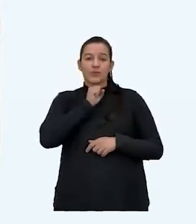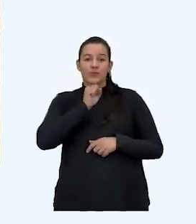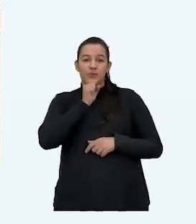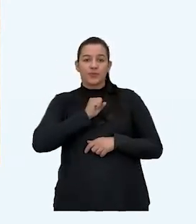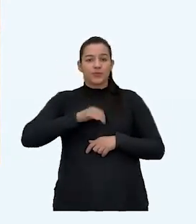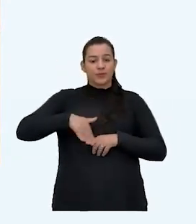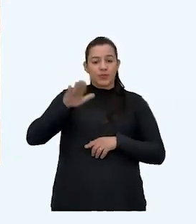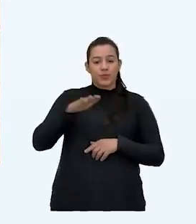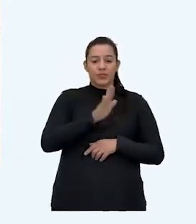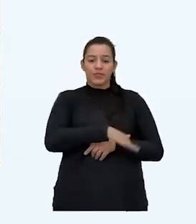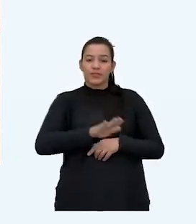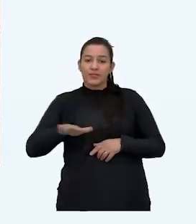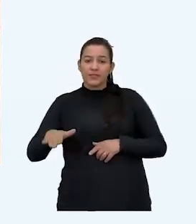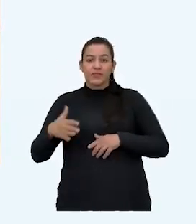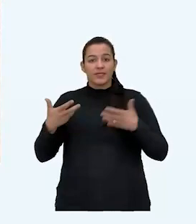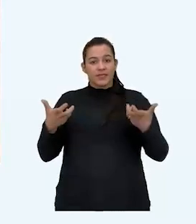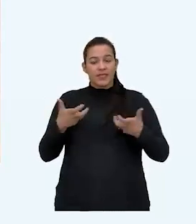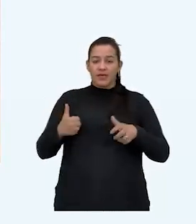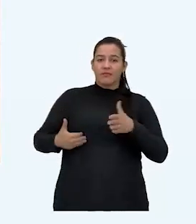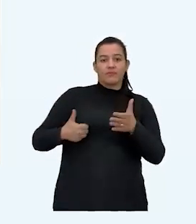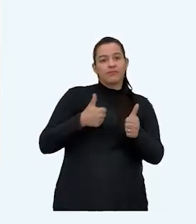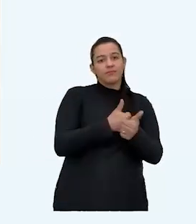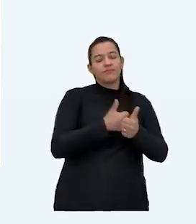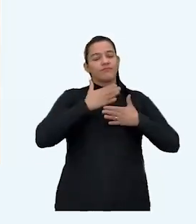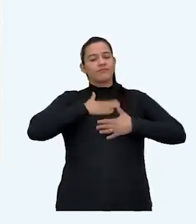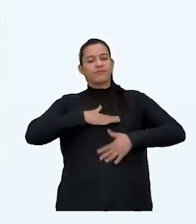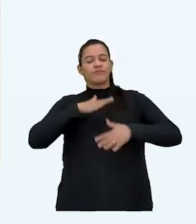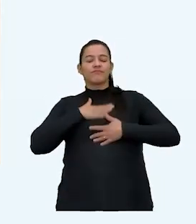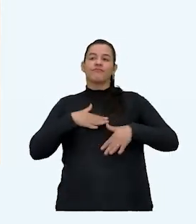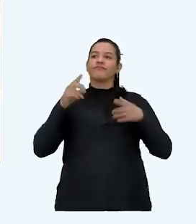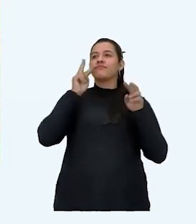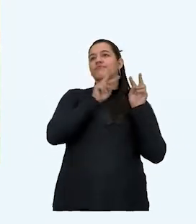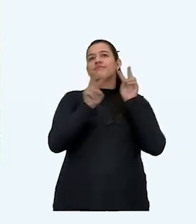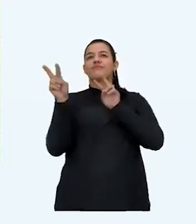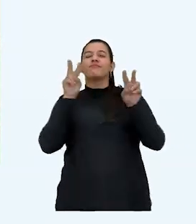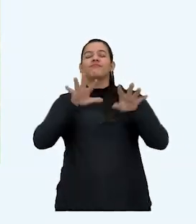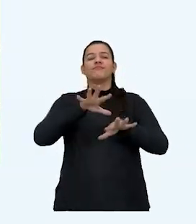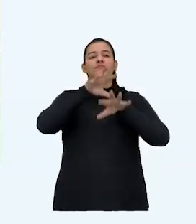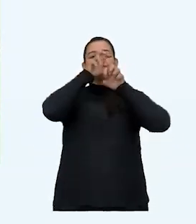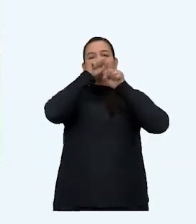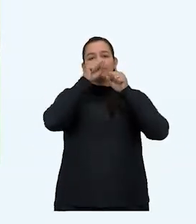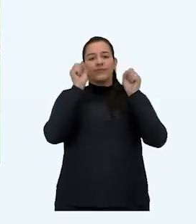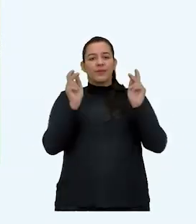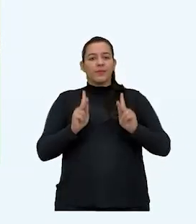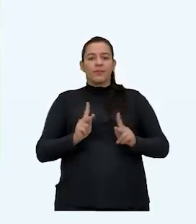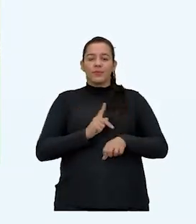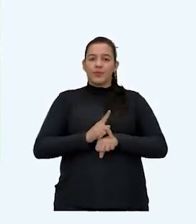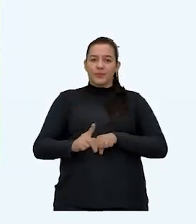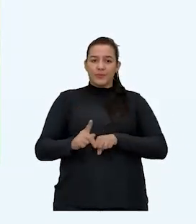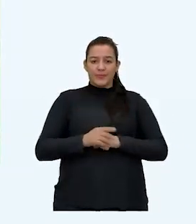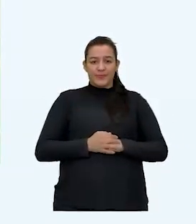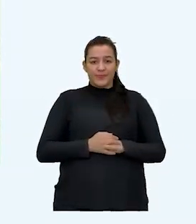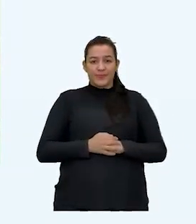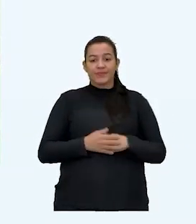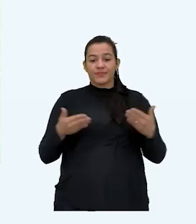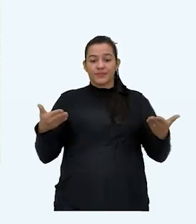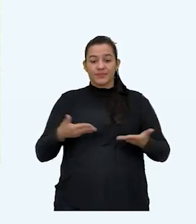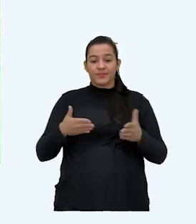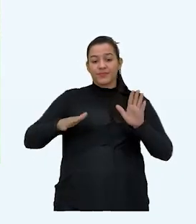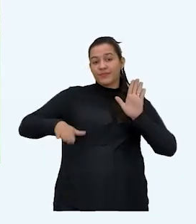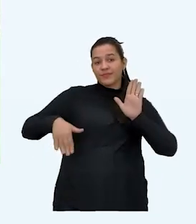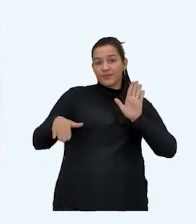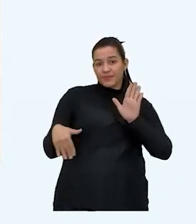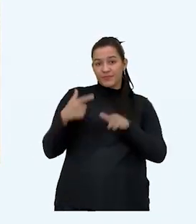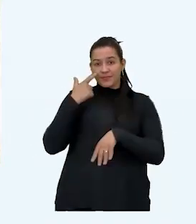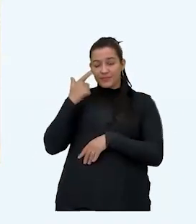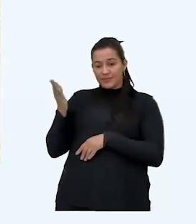de crianças em busca de descanso, distração e ar puro. Mas, aqui em Praia, capital